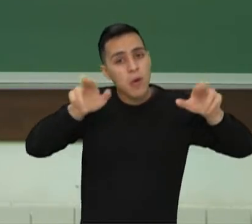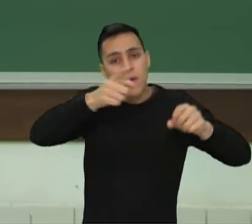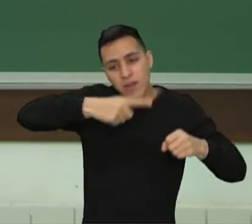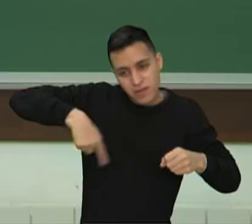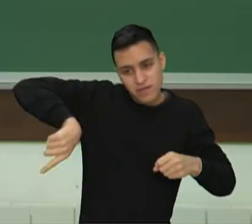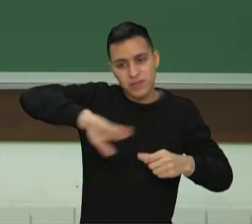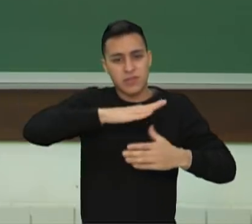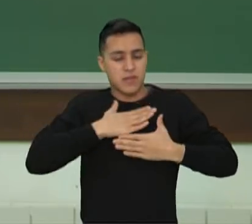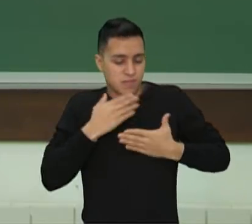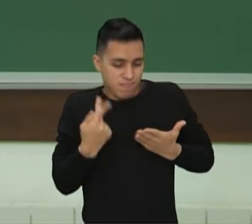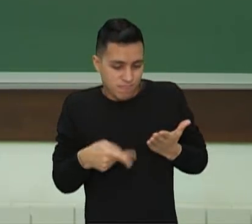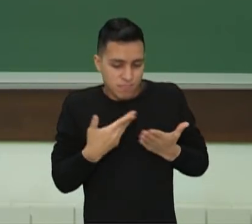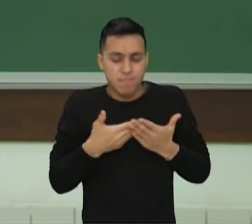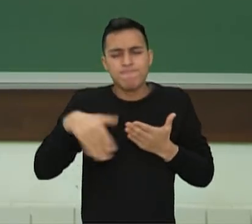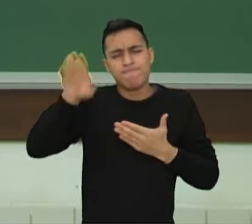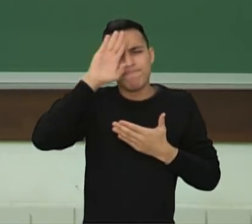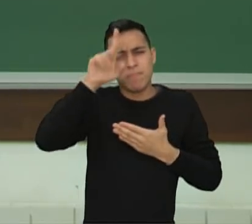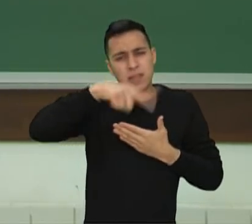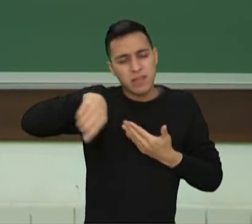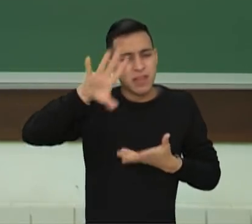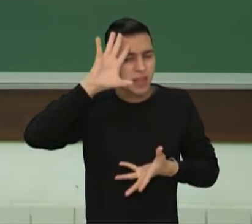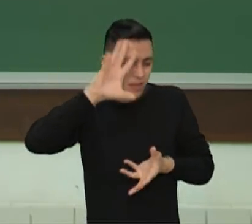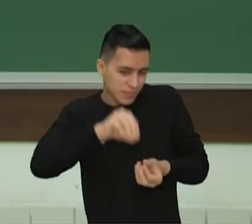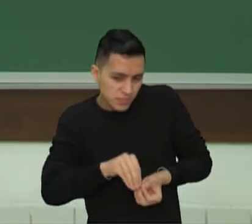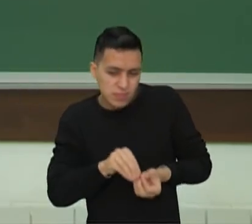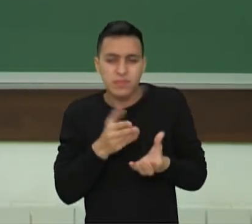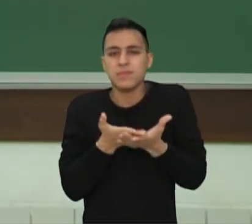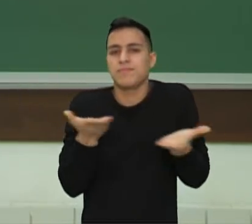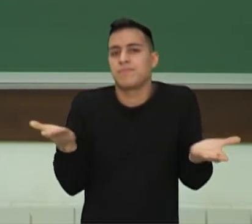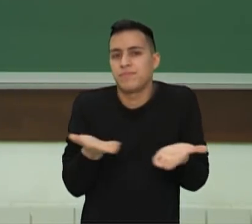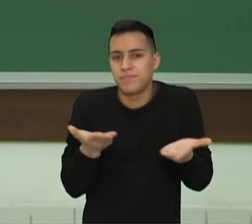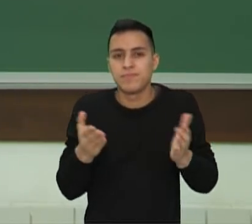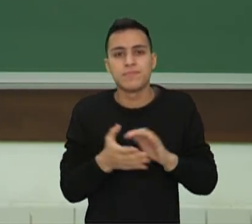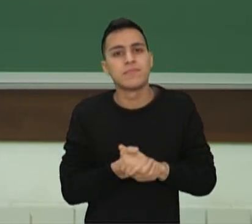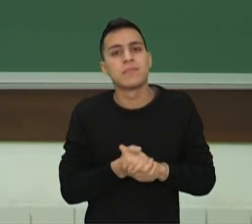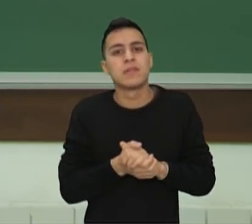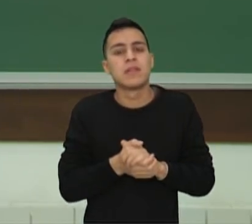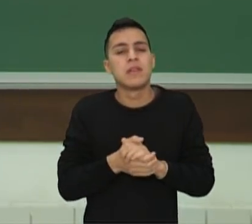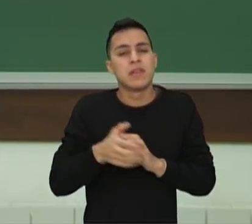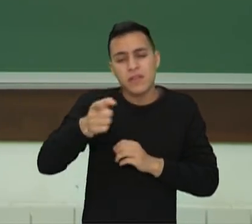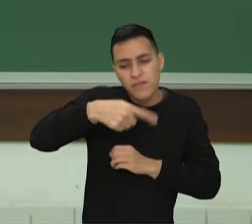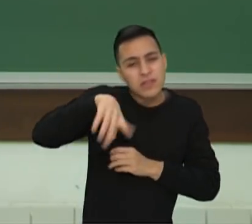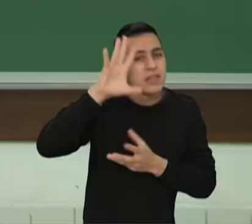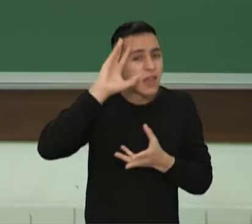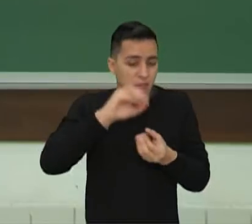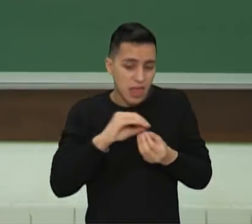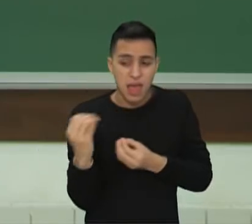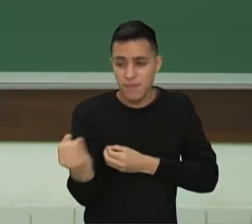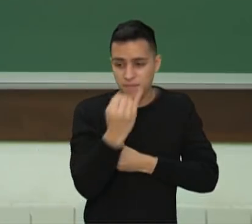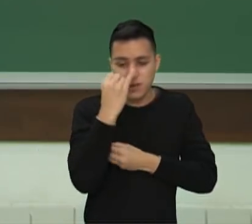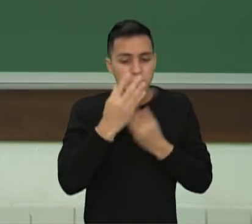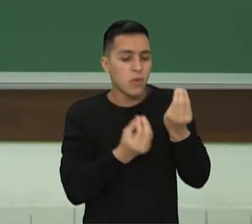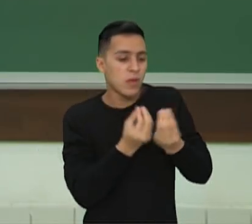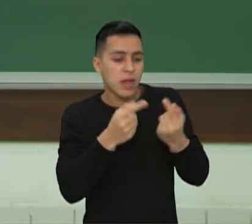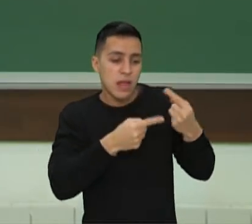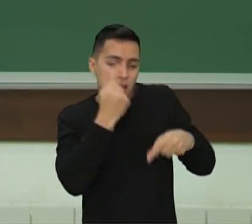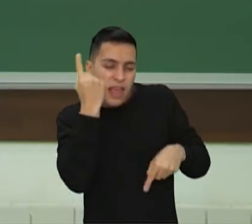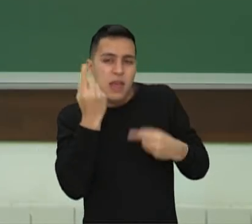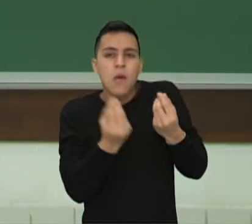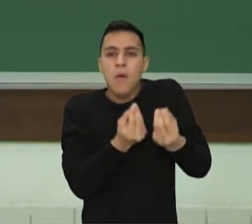tenham gostado e principalmente entendido a aula de hoje, né? Tenham entendido a importância dos lances regulares,